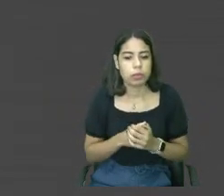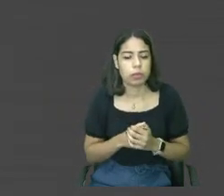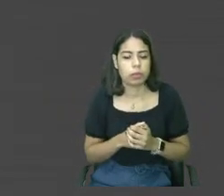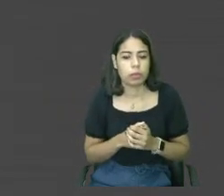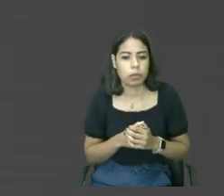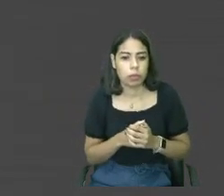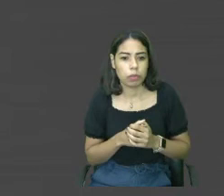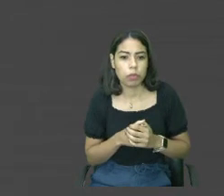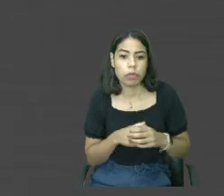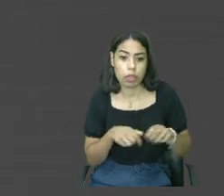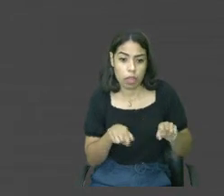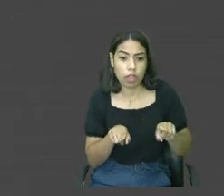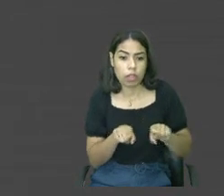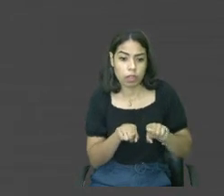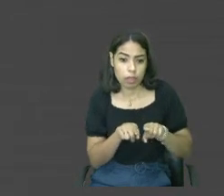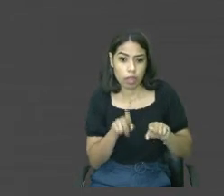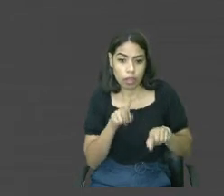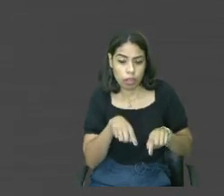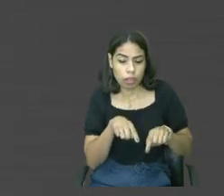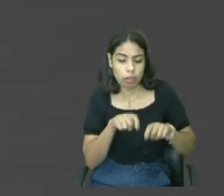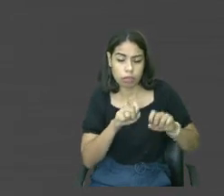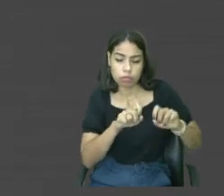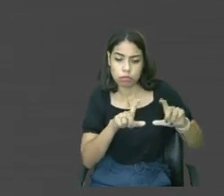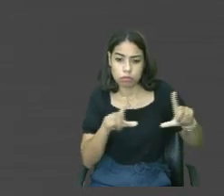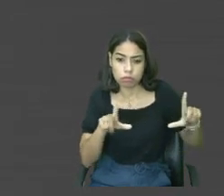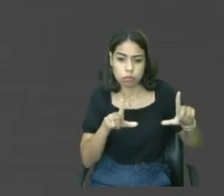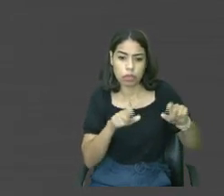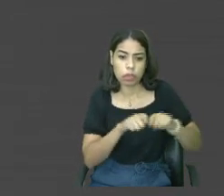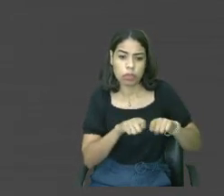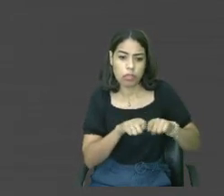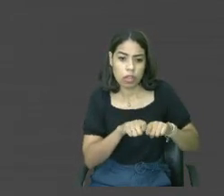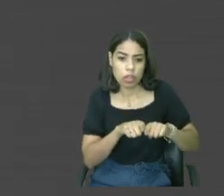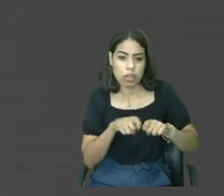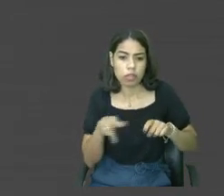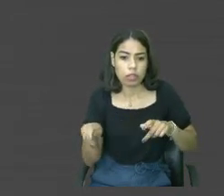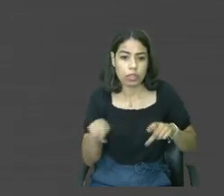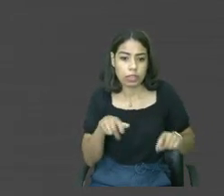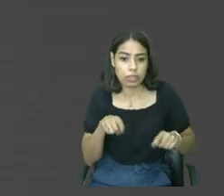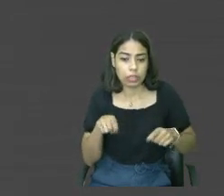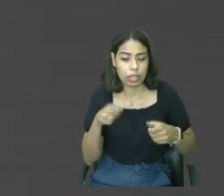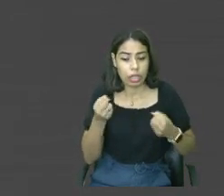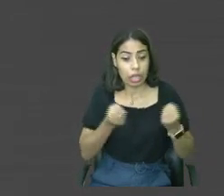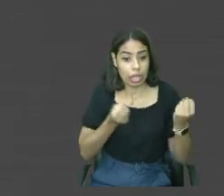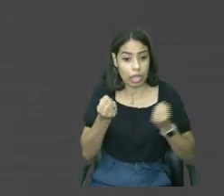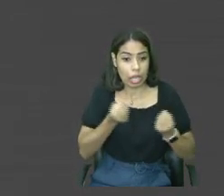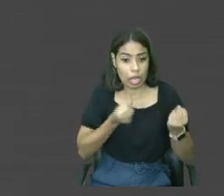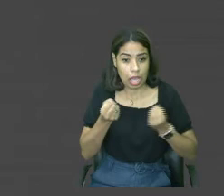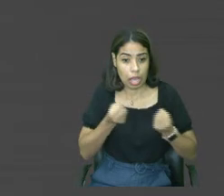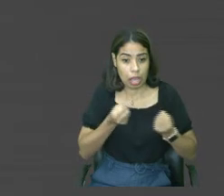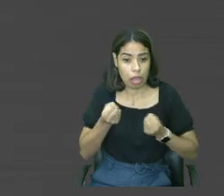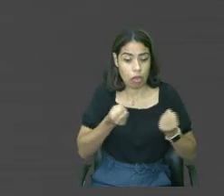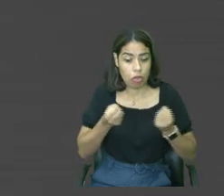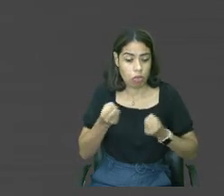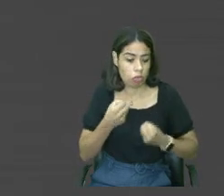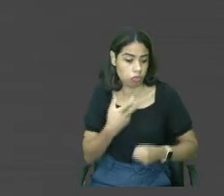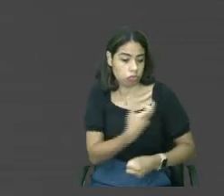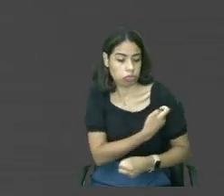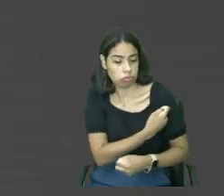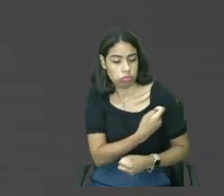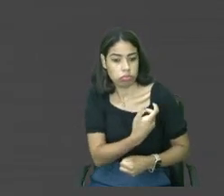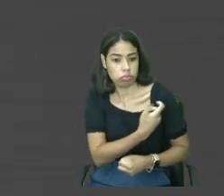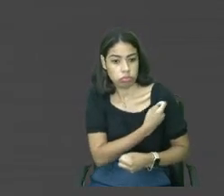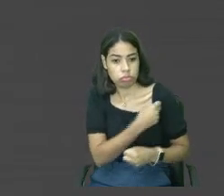fizemos até o final do ano vacinas no drive-thru, né? Estamos fazendo vacinas aos finais